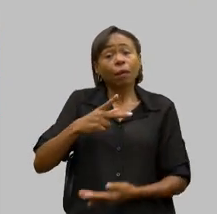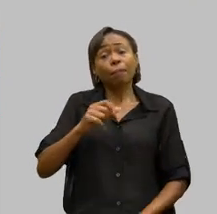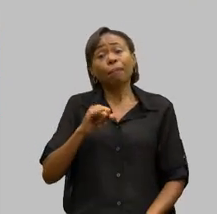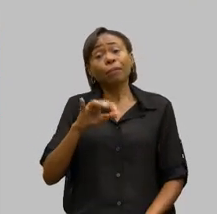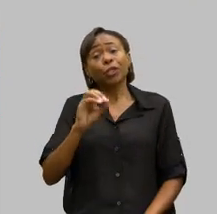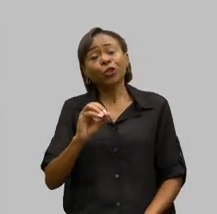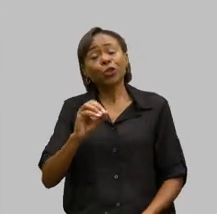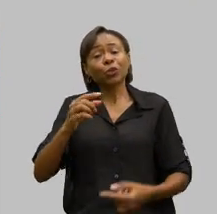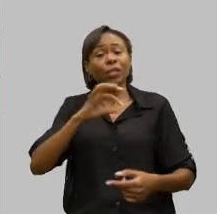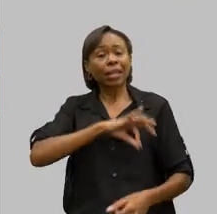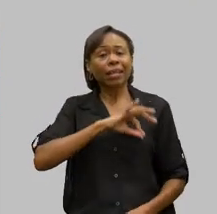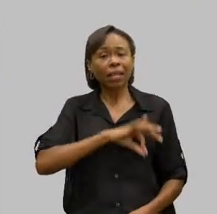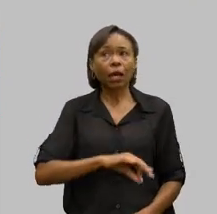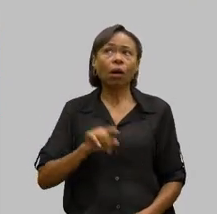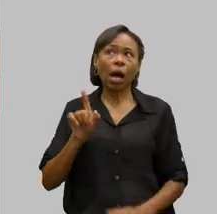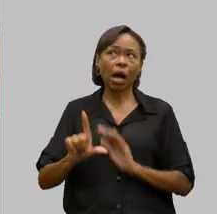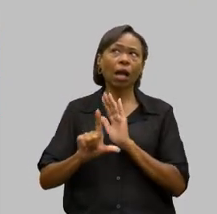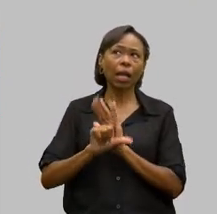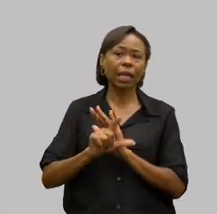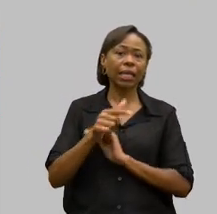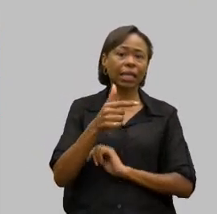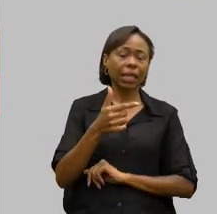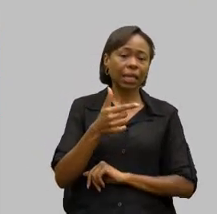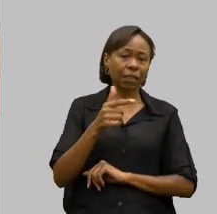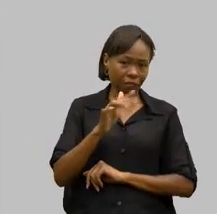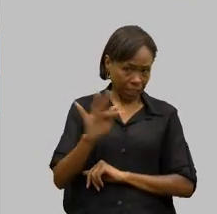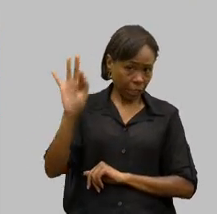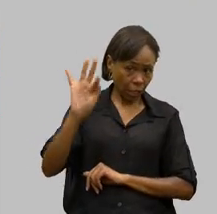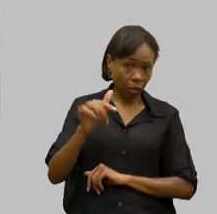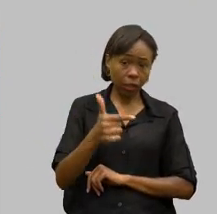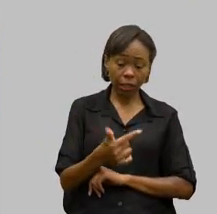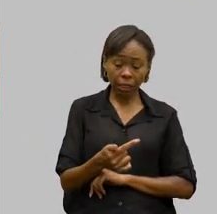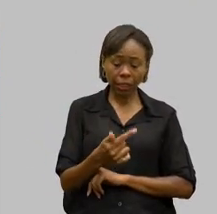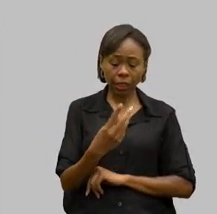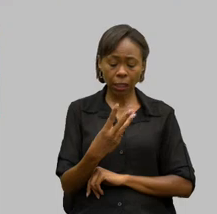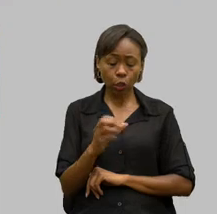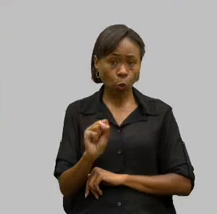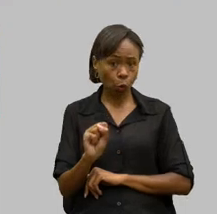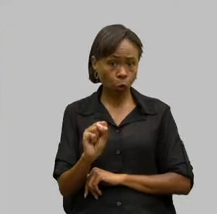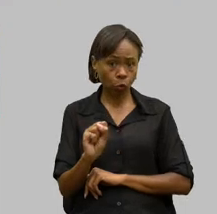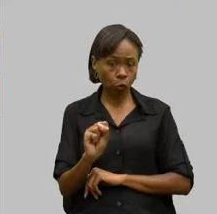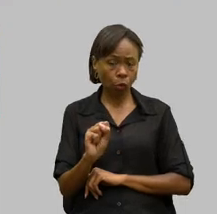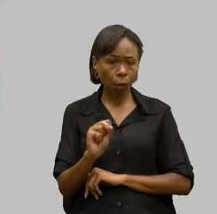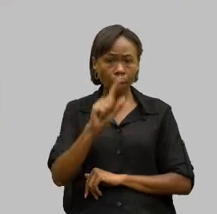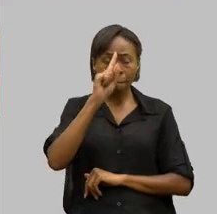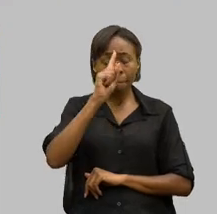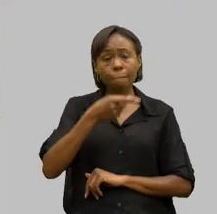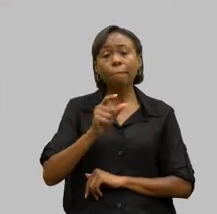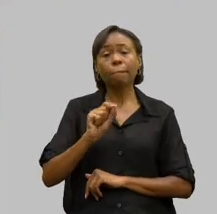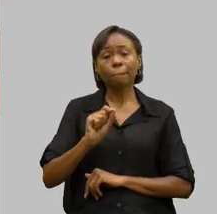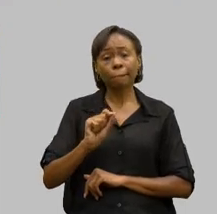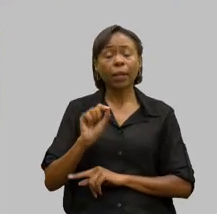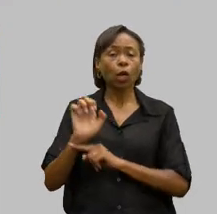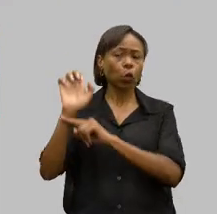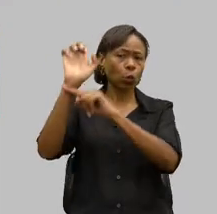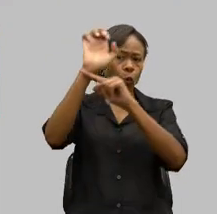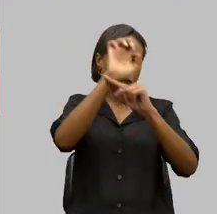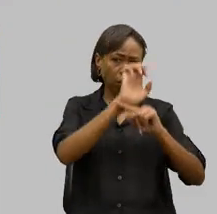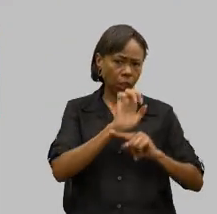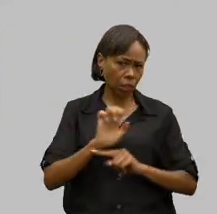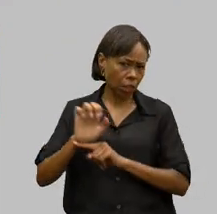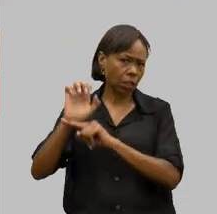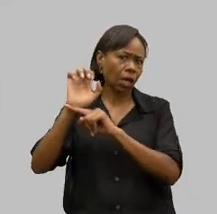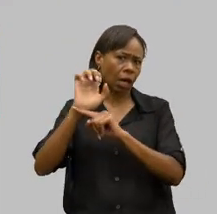nº.738, ela estabeleceu que os estados farão sua